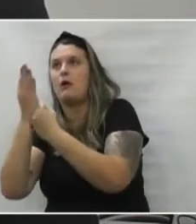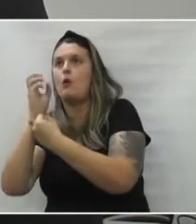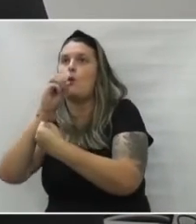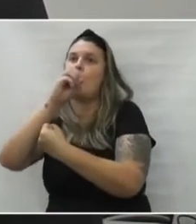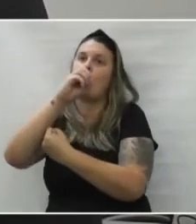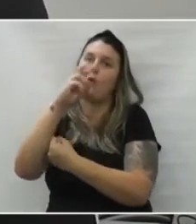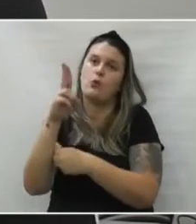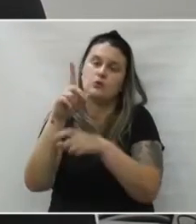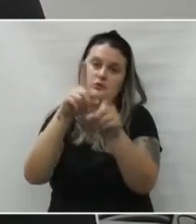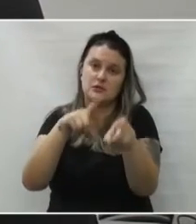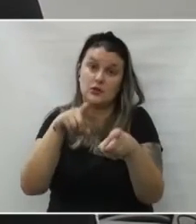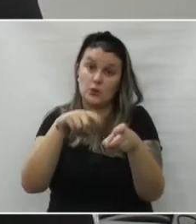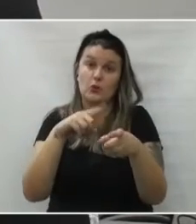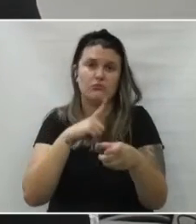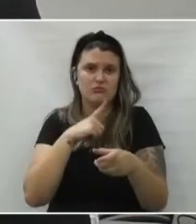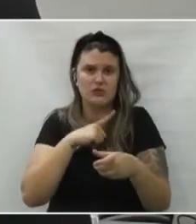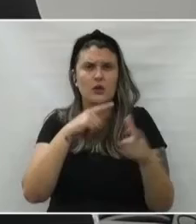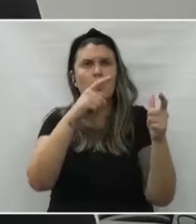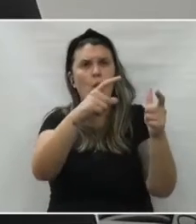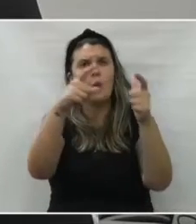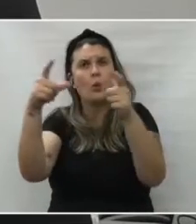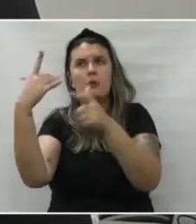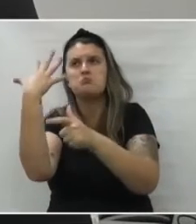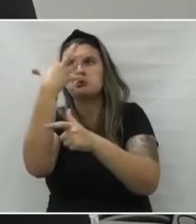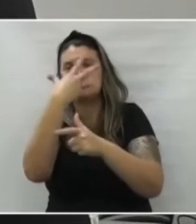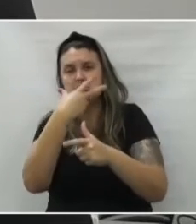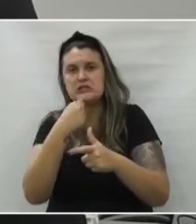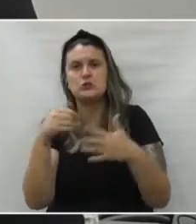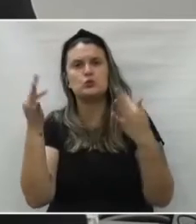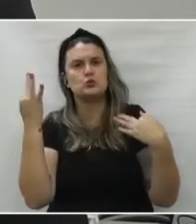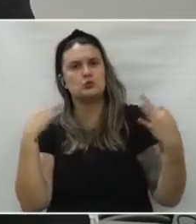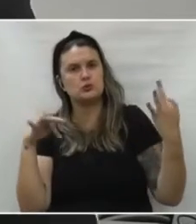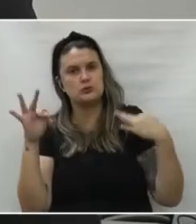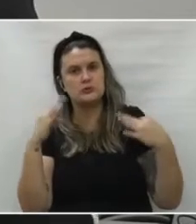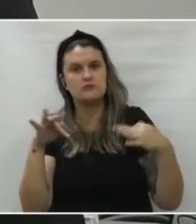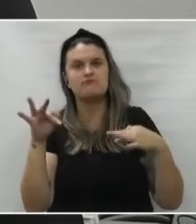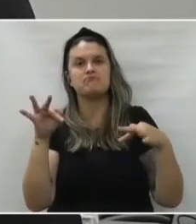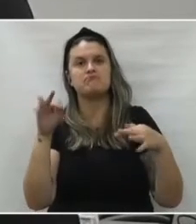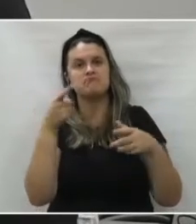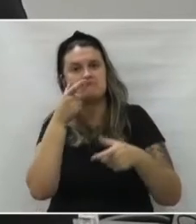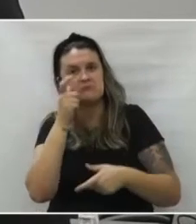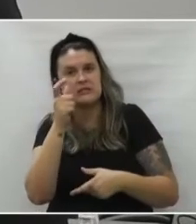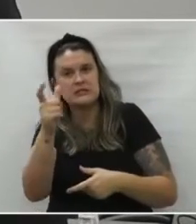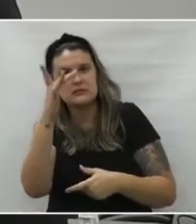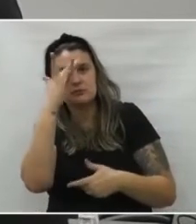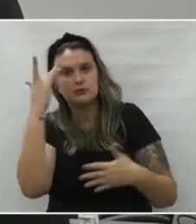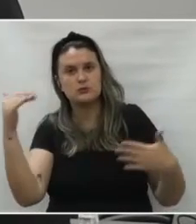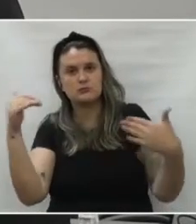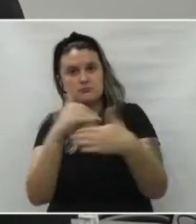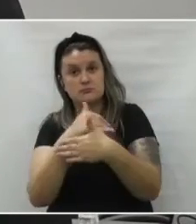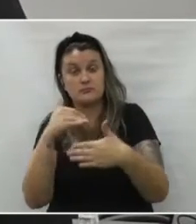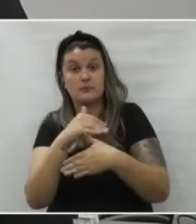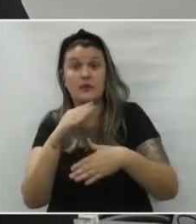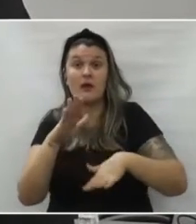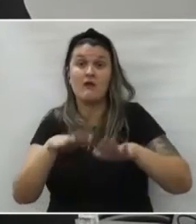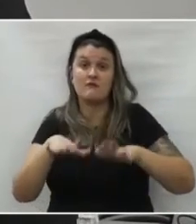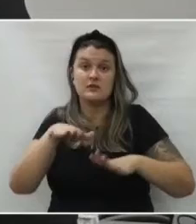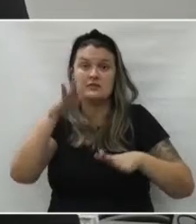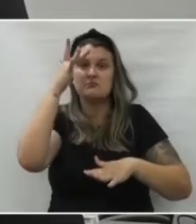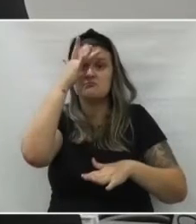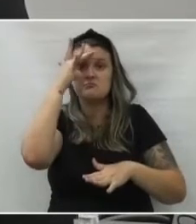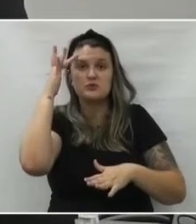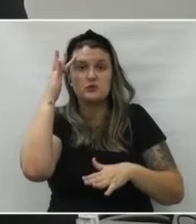bairro. Nós temos tantos pontos turísticos, pontos atrativos aí que podem ter a circulação das pessoas. E às vezes a pessoa